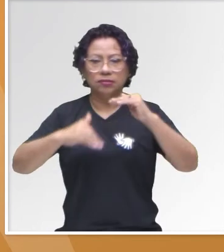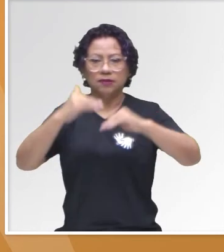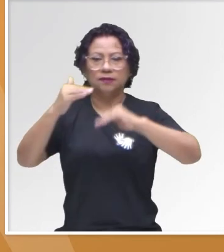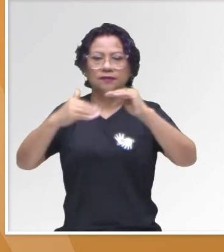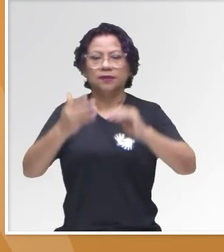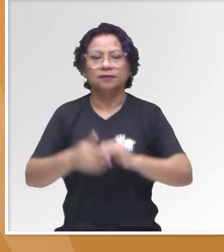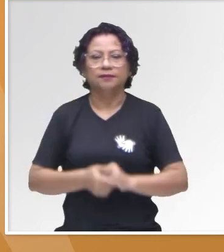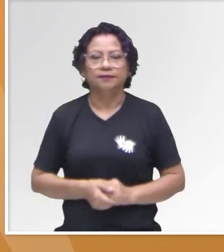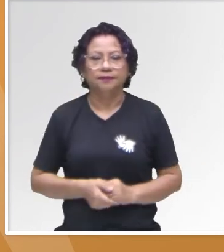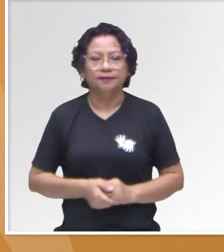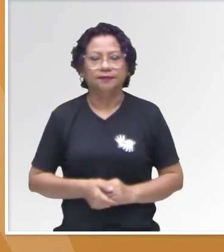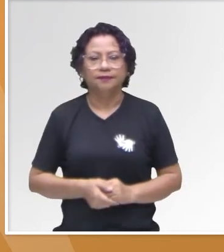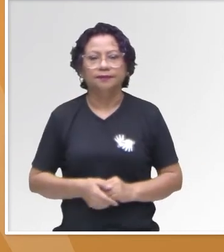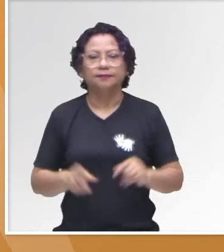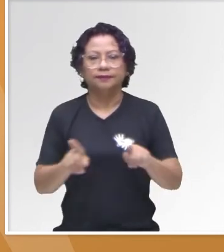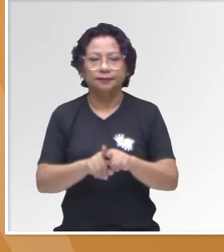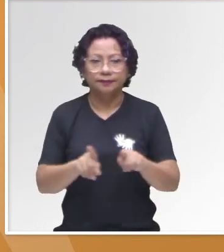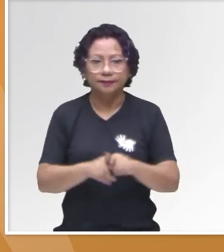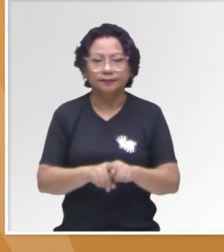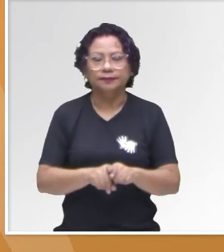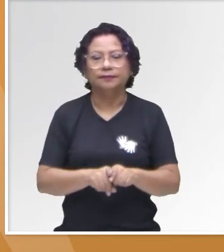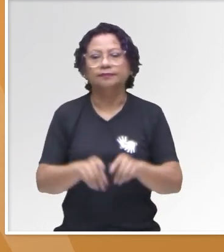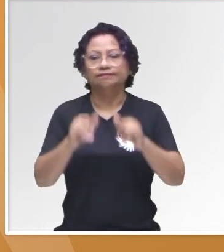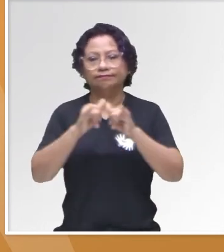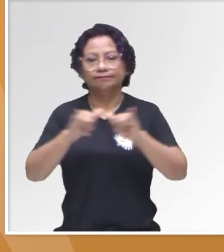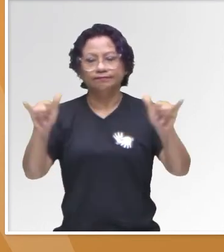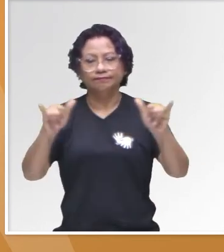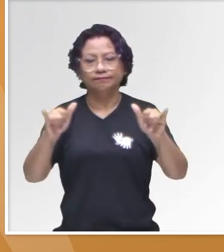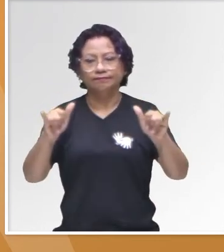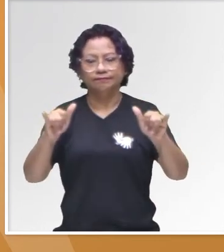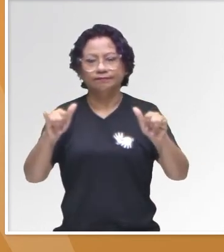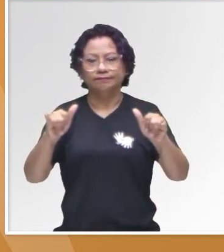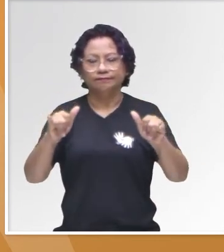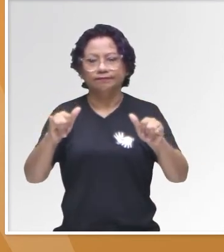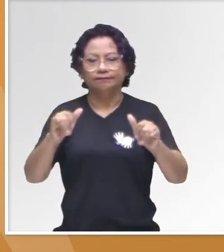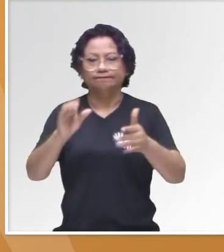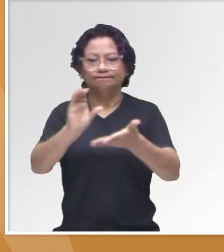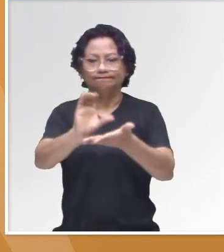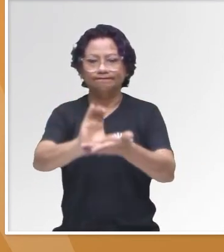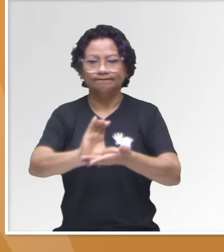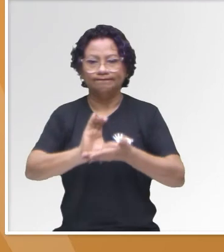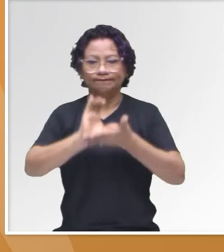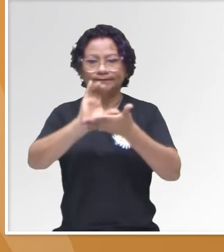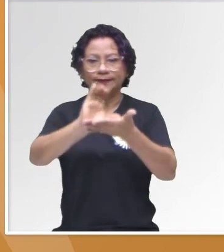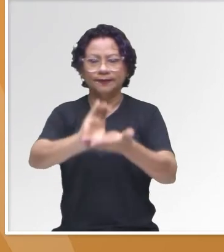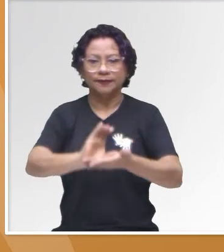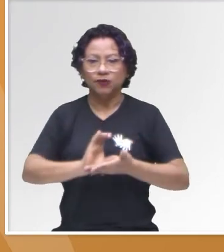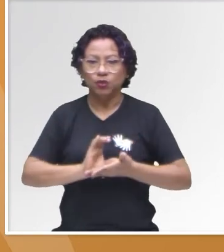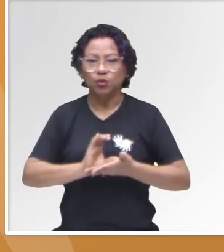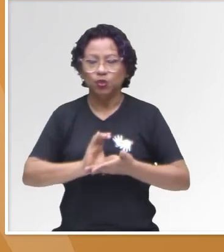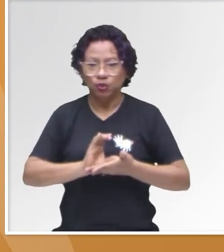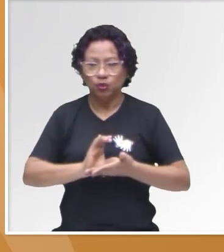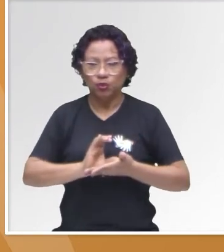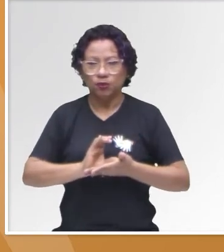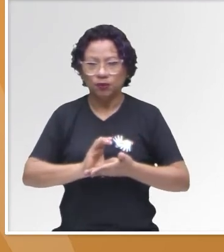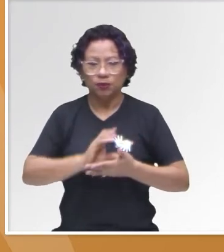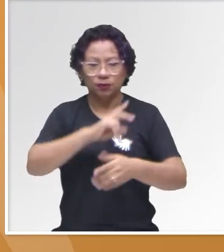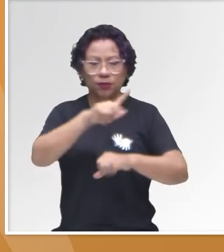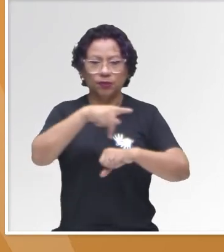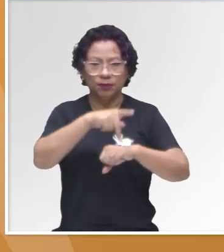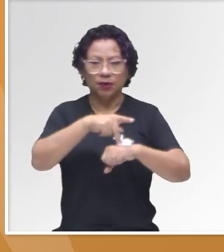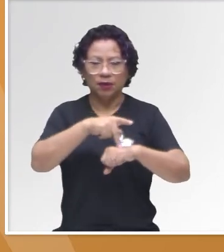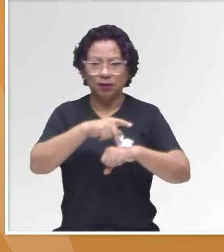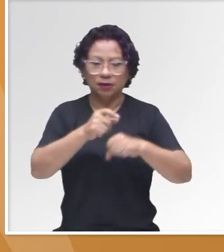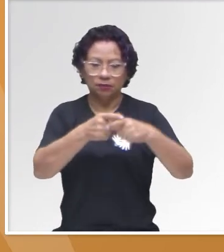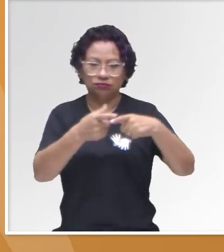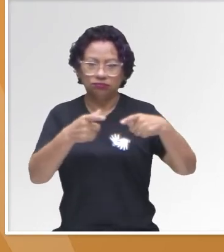elevadas de formação de capital, né? Então, quanto mais lucro, a economia daquele país ali está cada vez mais elevada, está